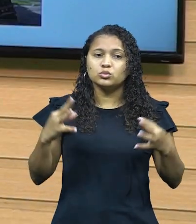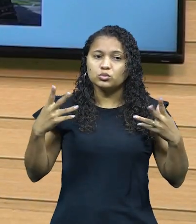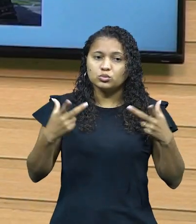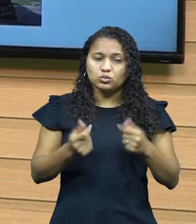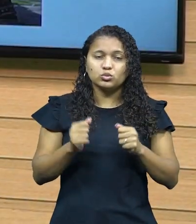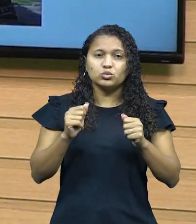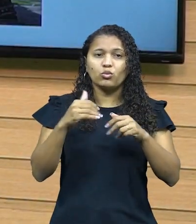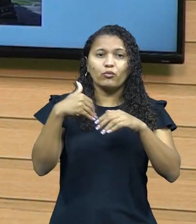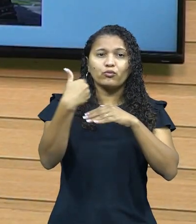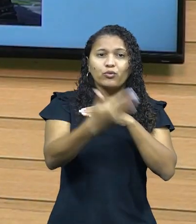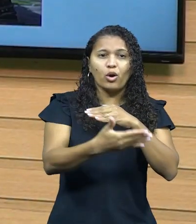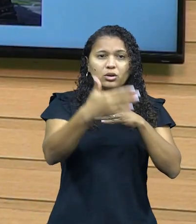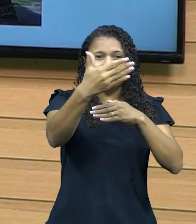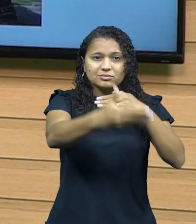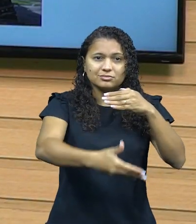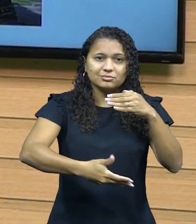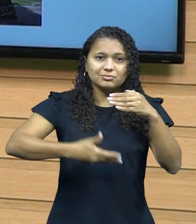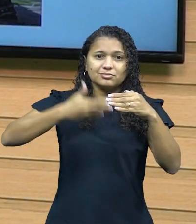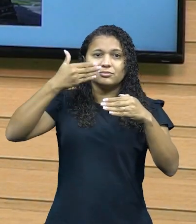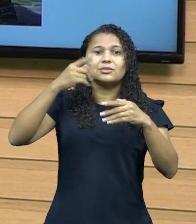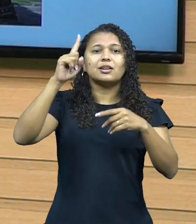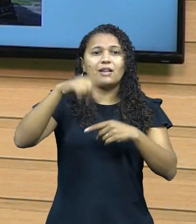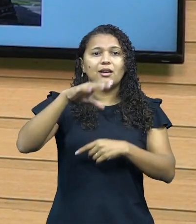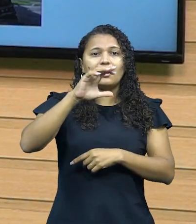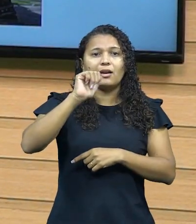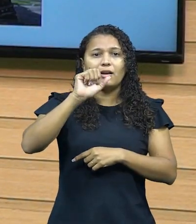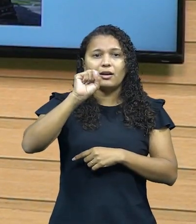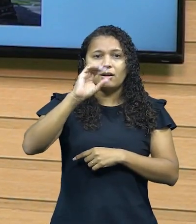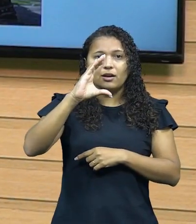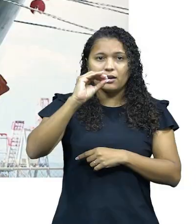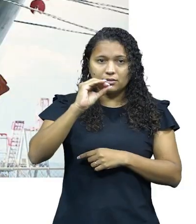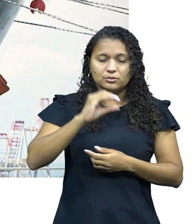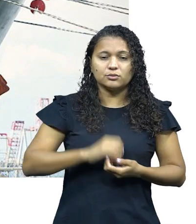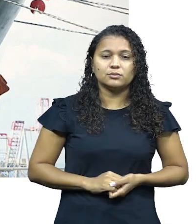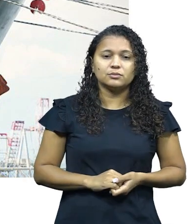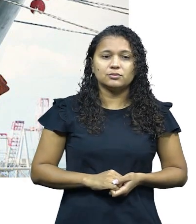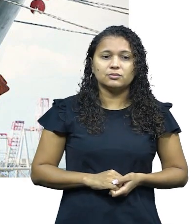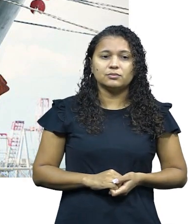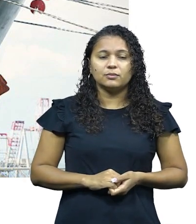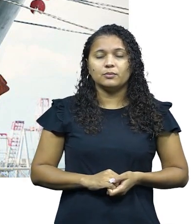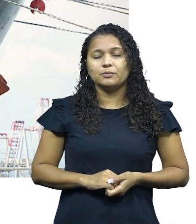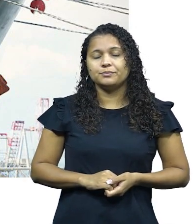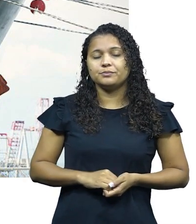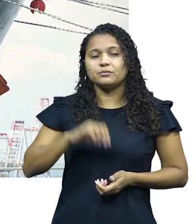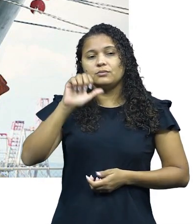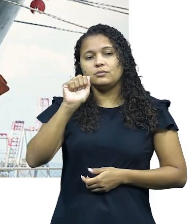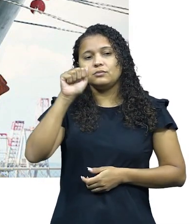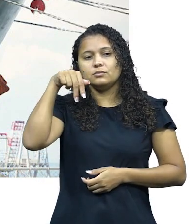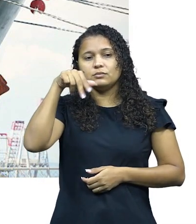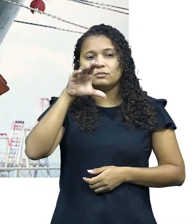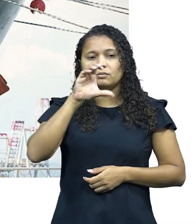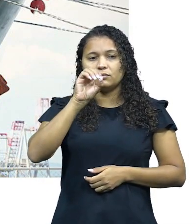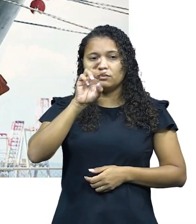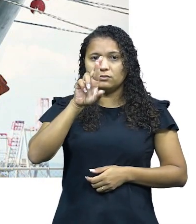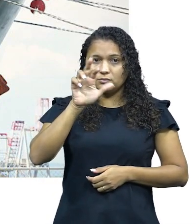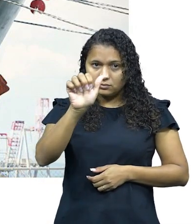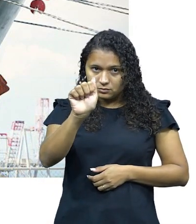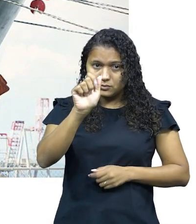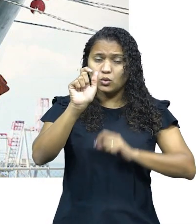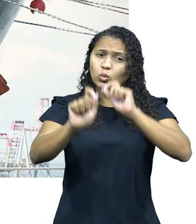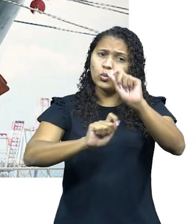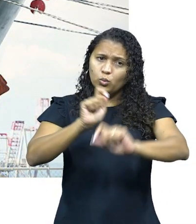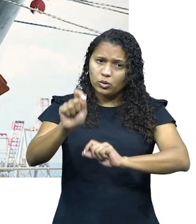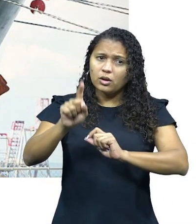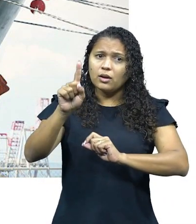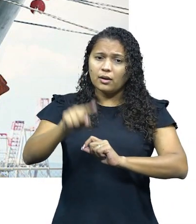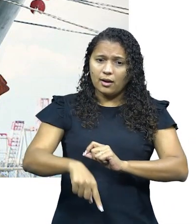tudo que a gente vê do lado de fora, tudo que a gente vê externo deste navio é o casco do navio. E âncora? A âncora do navio, ela